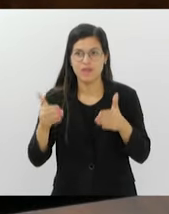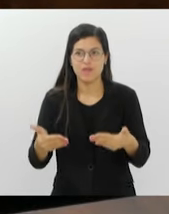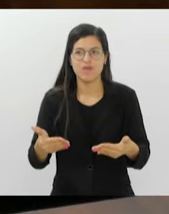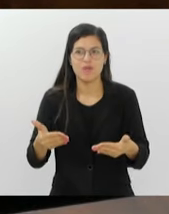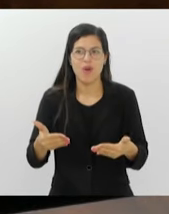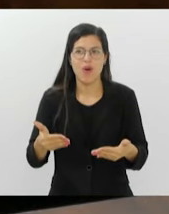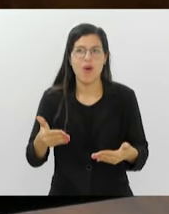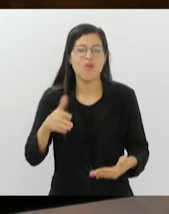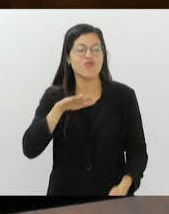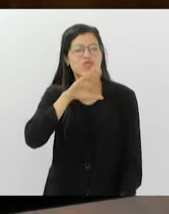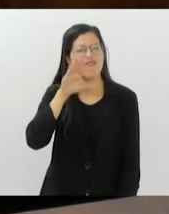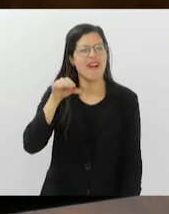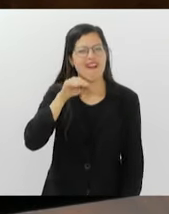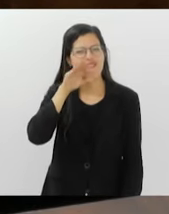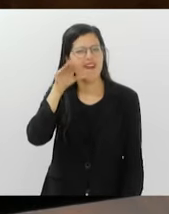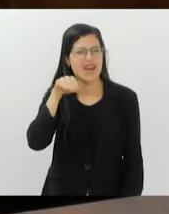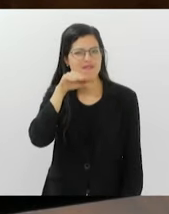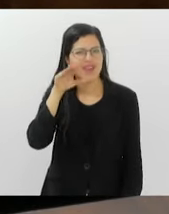não para de falar